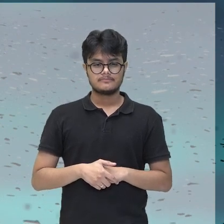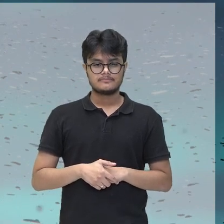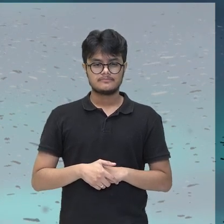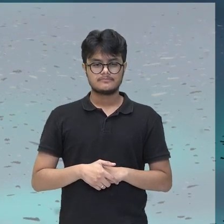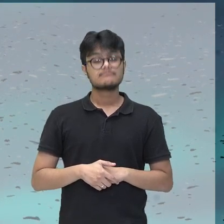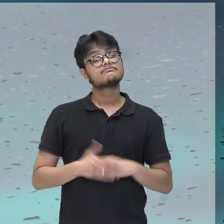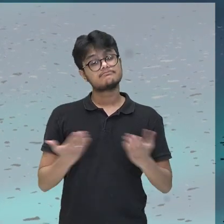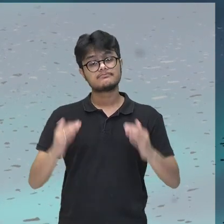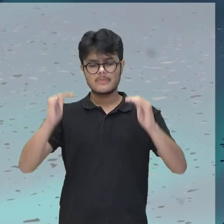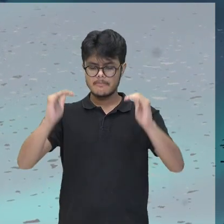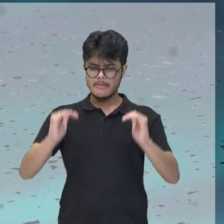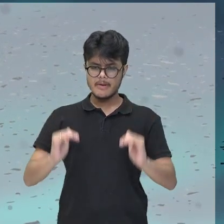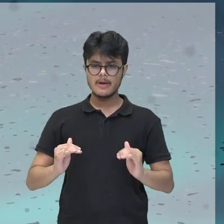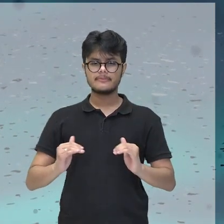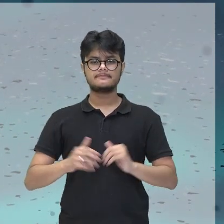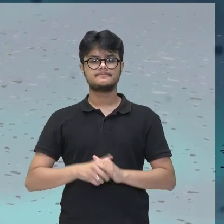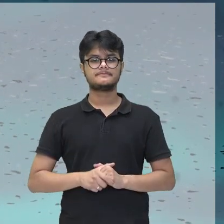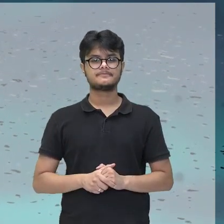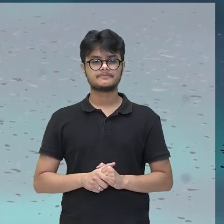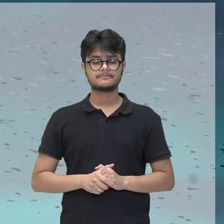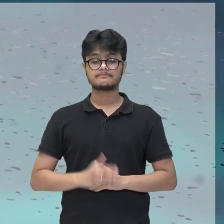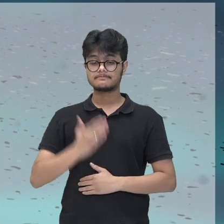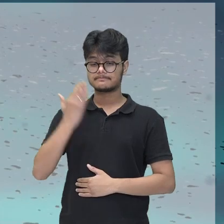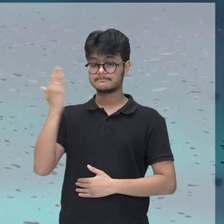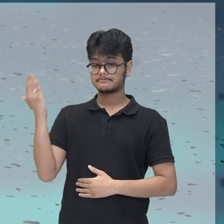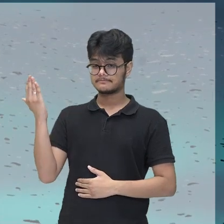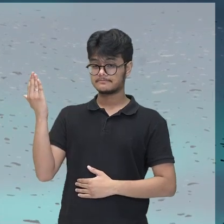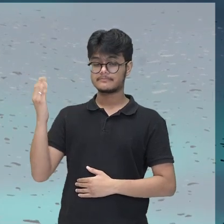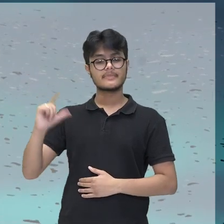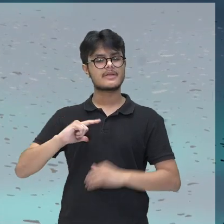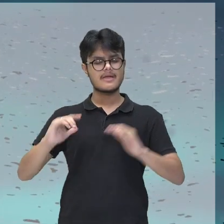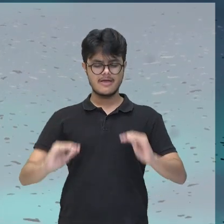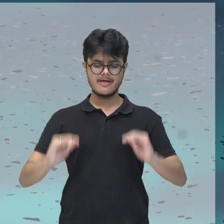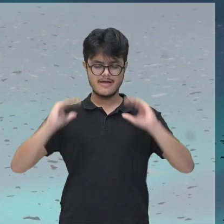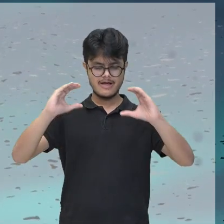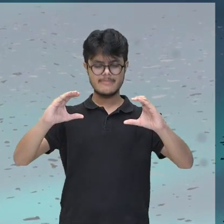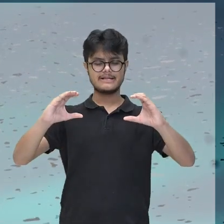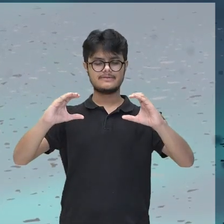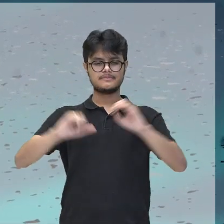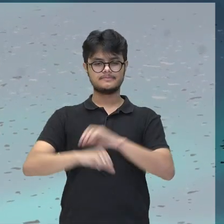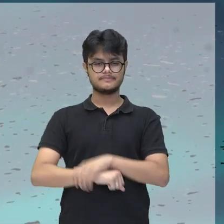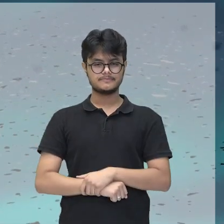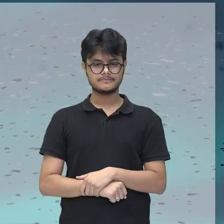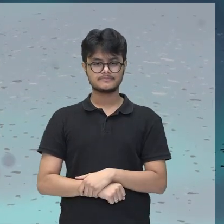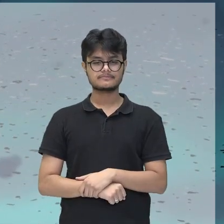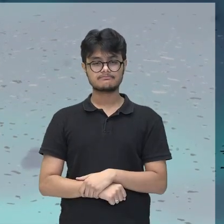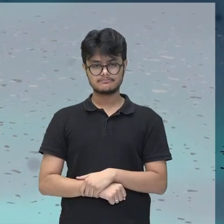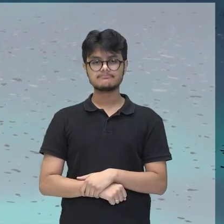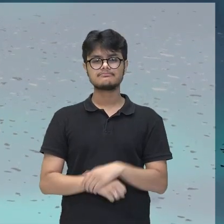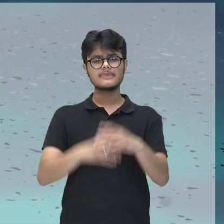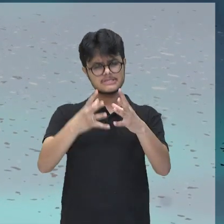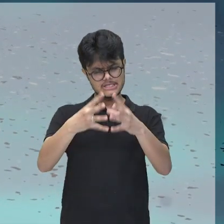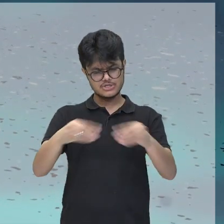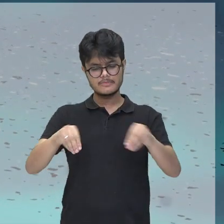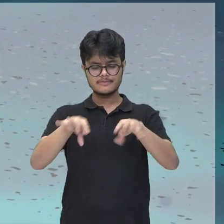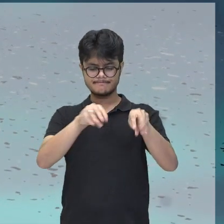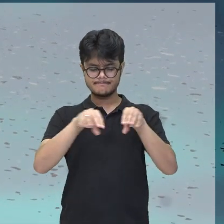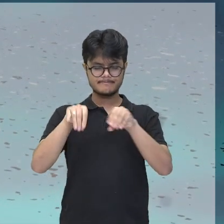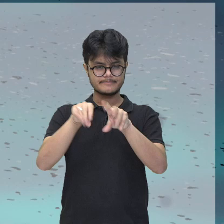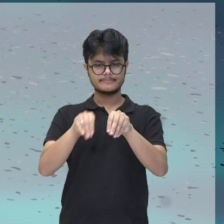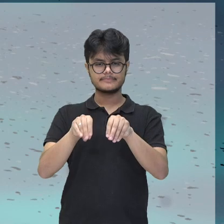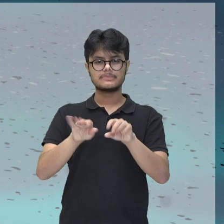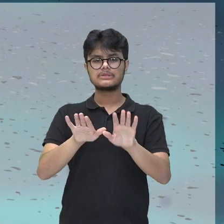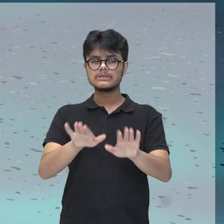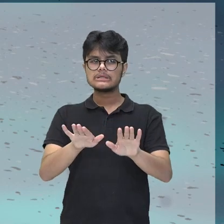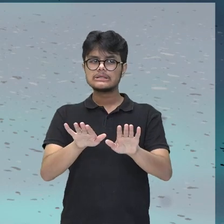camadas de sedimentos, né? Então, esses sedimentos, lembrando que esses sedimentos, eles vão